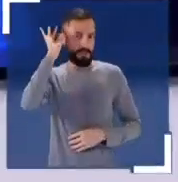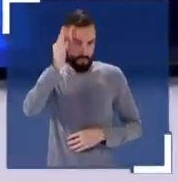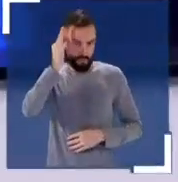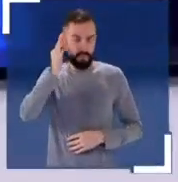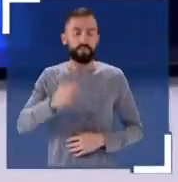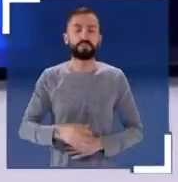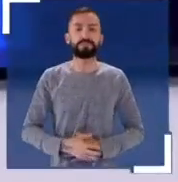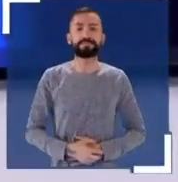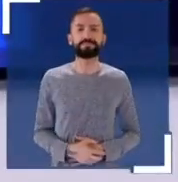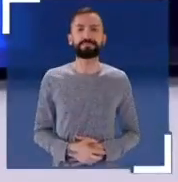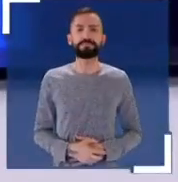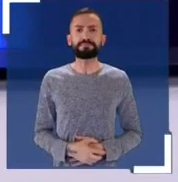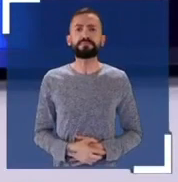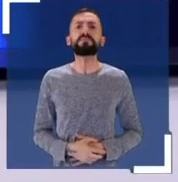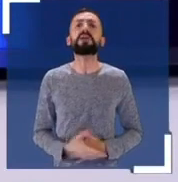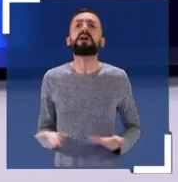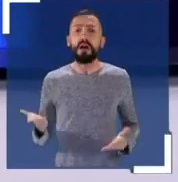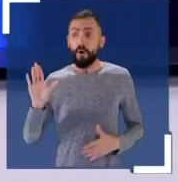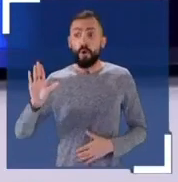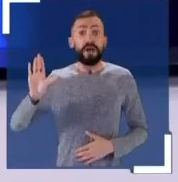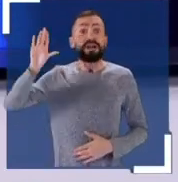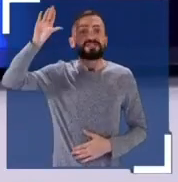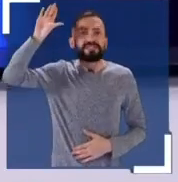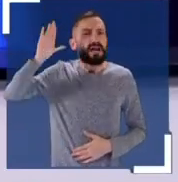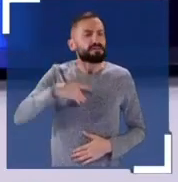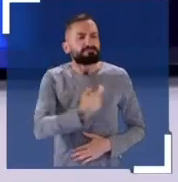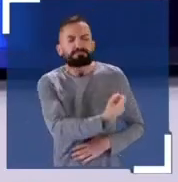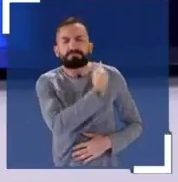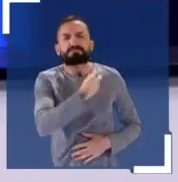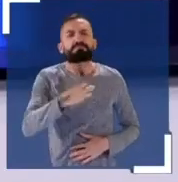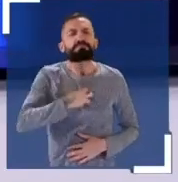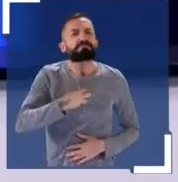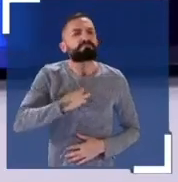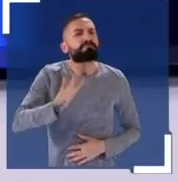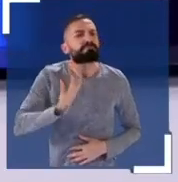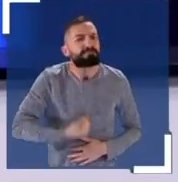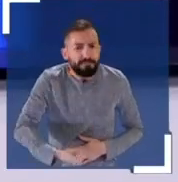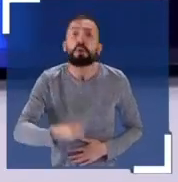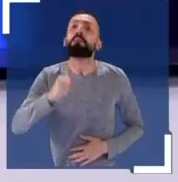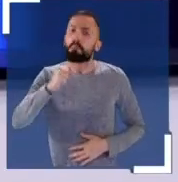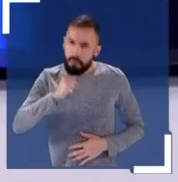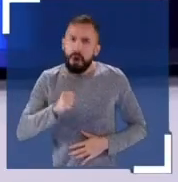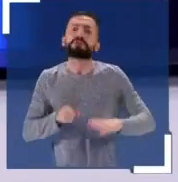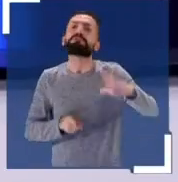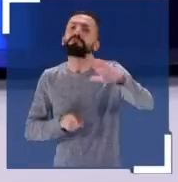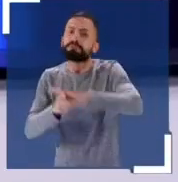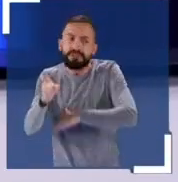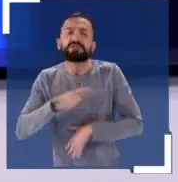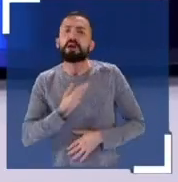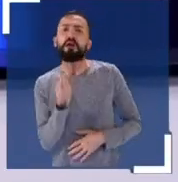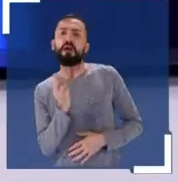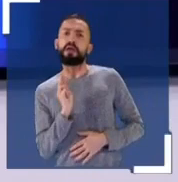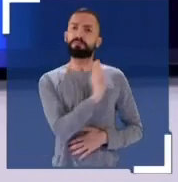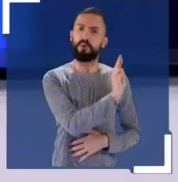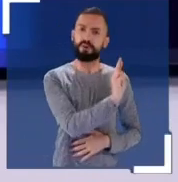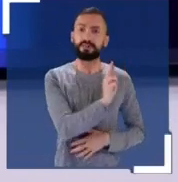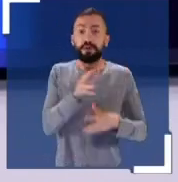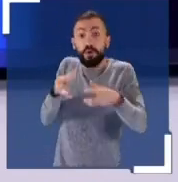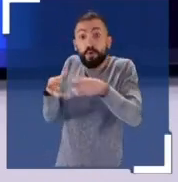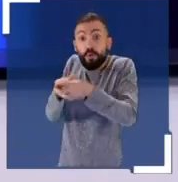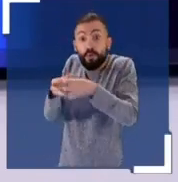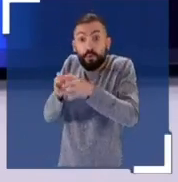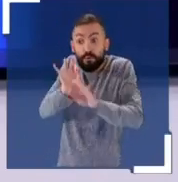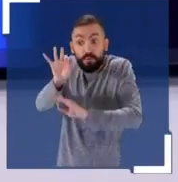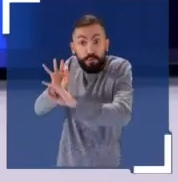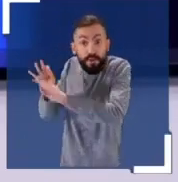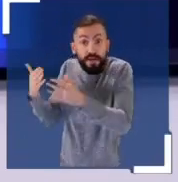O candidato que porventura se sentir ofendido poderá pedir direito de resposta. Um comitê formado pelos organizadores do debate